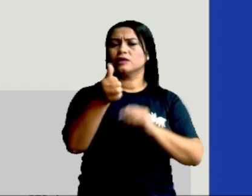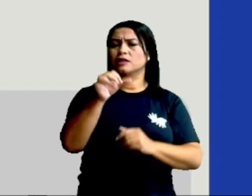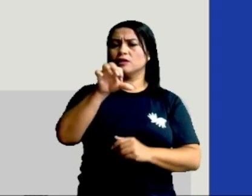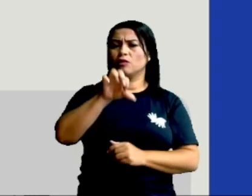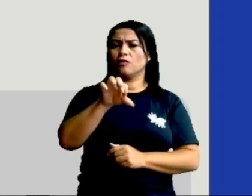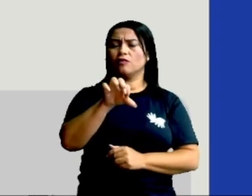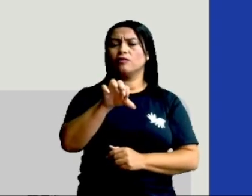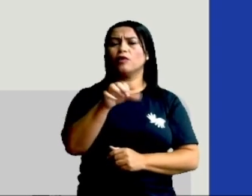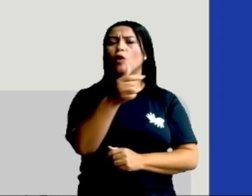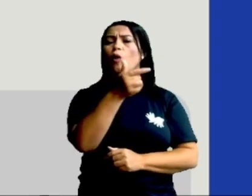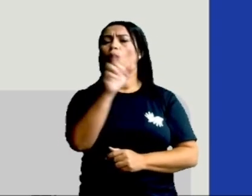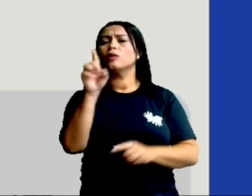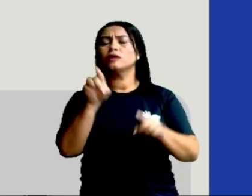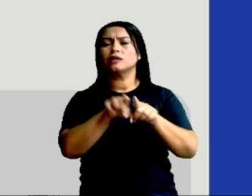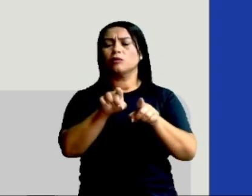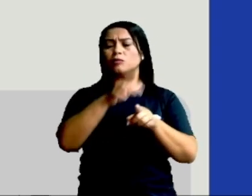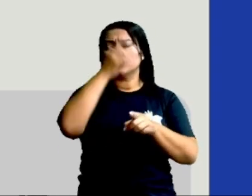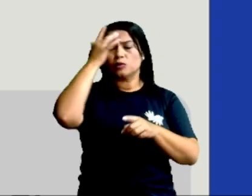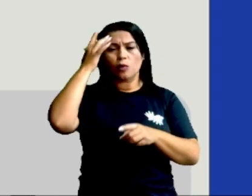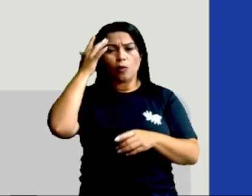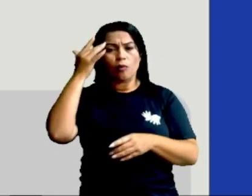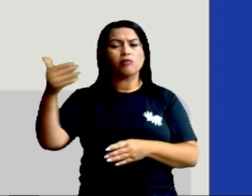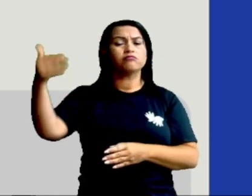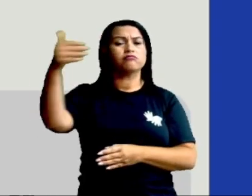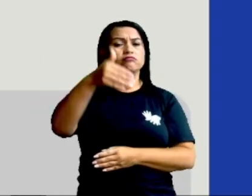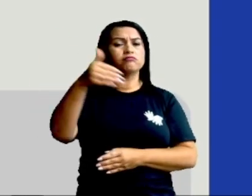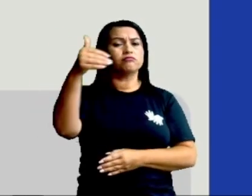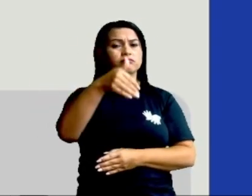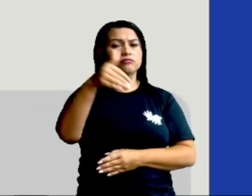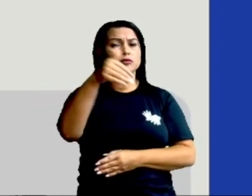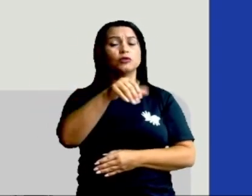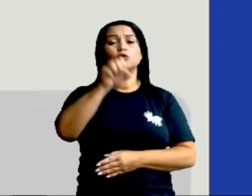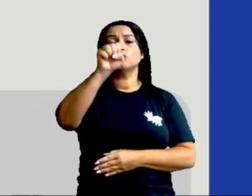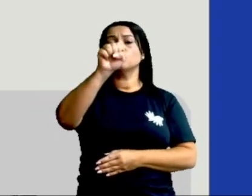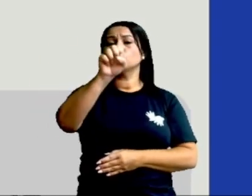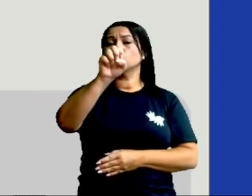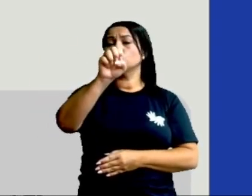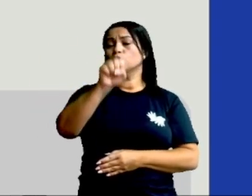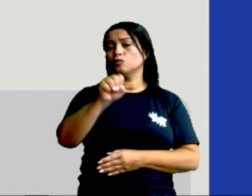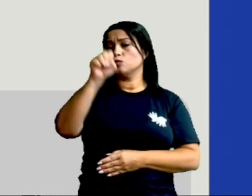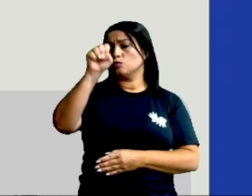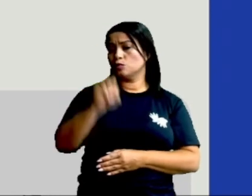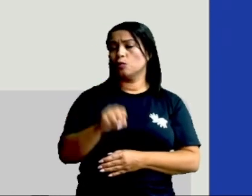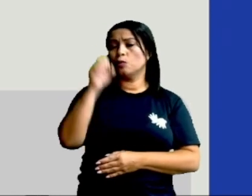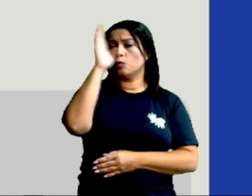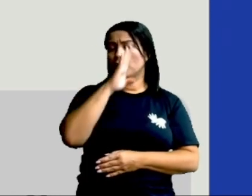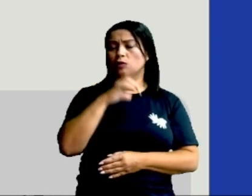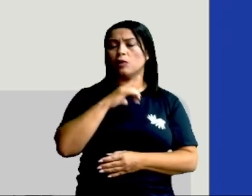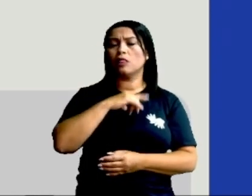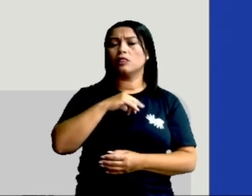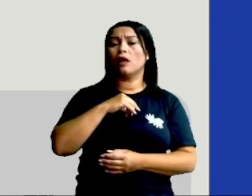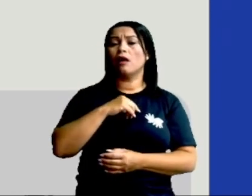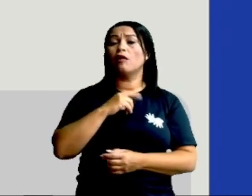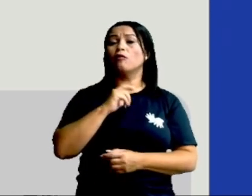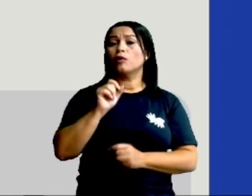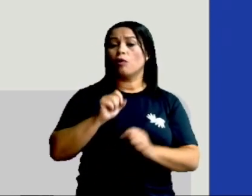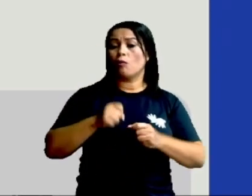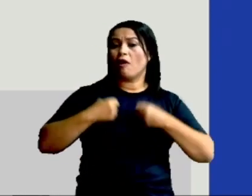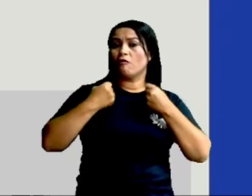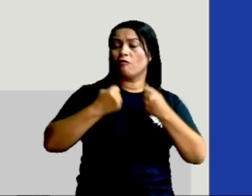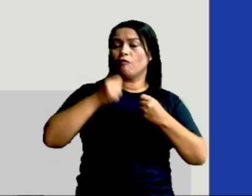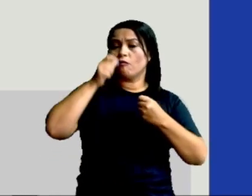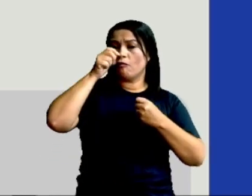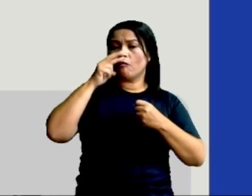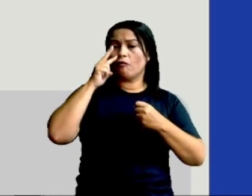nacionalidades de europeus desembarcaram no sul do Brasil dando início a uma intensa miscigenação europeia